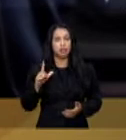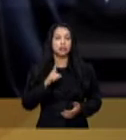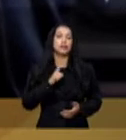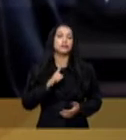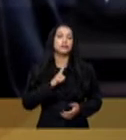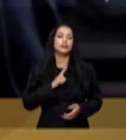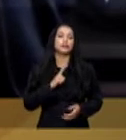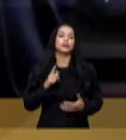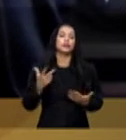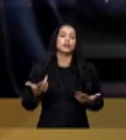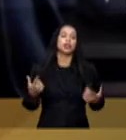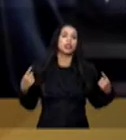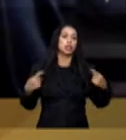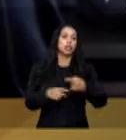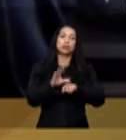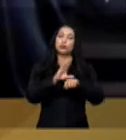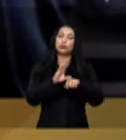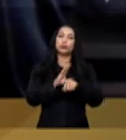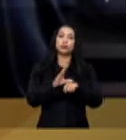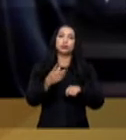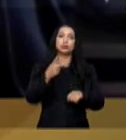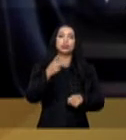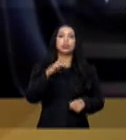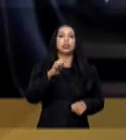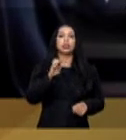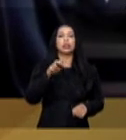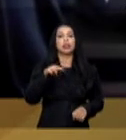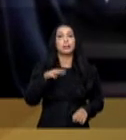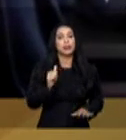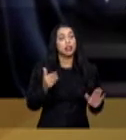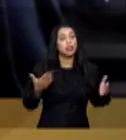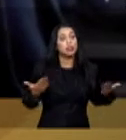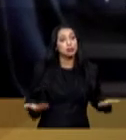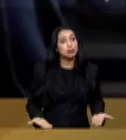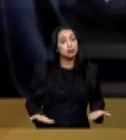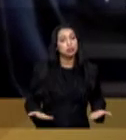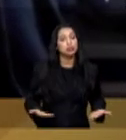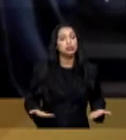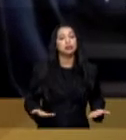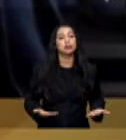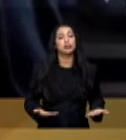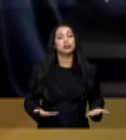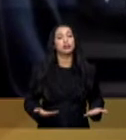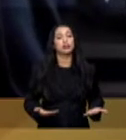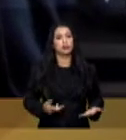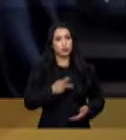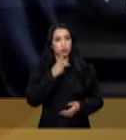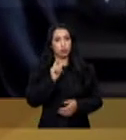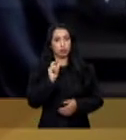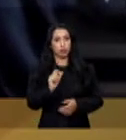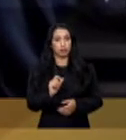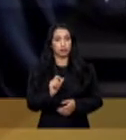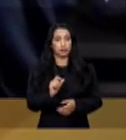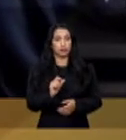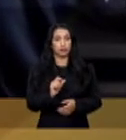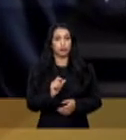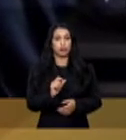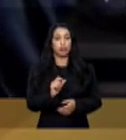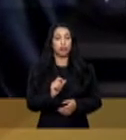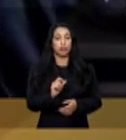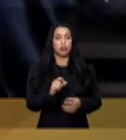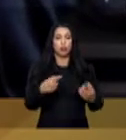diante da inconstitucionalidade daquela pena, determinou que fosse aplicado, no caso, a pena do tráfico